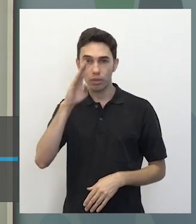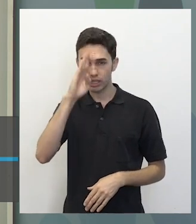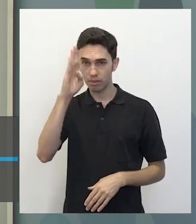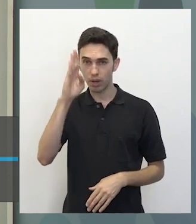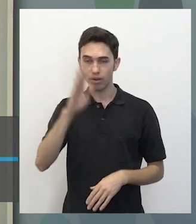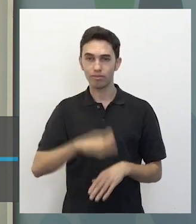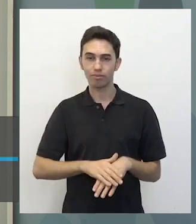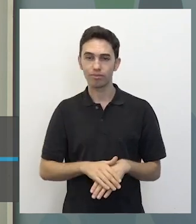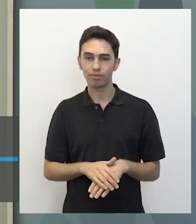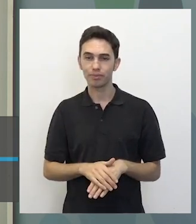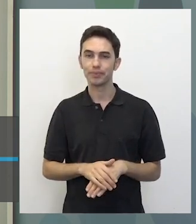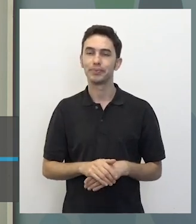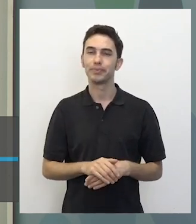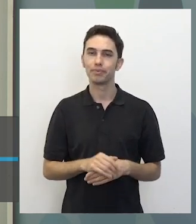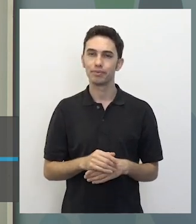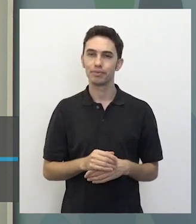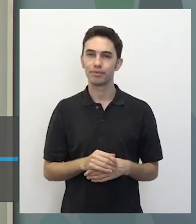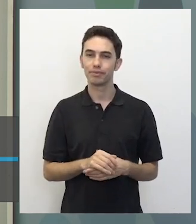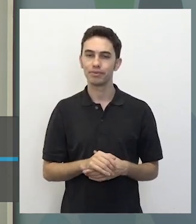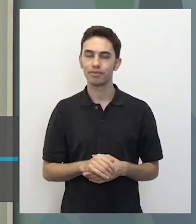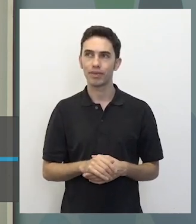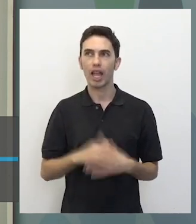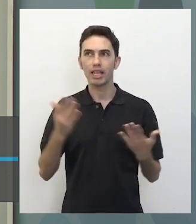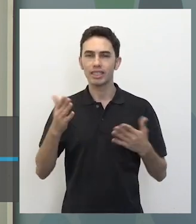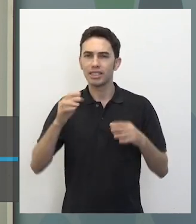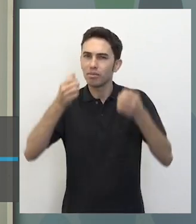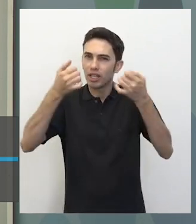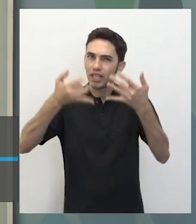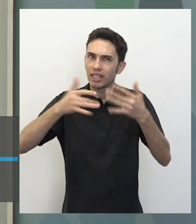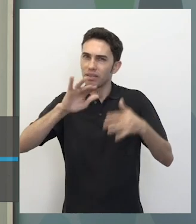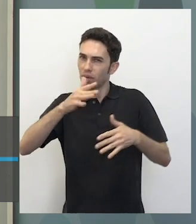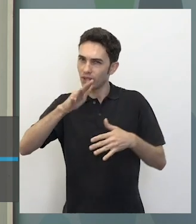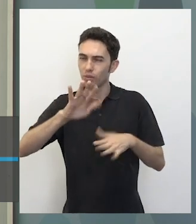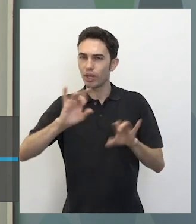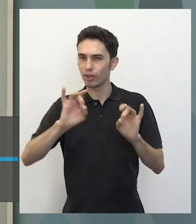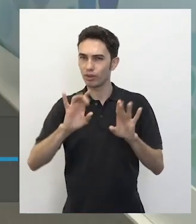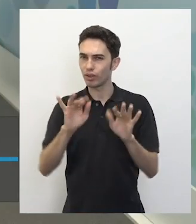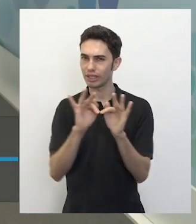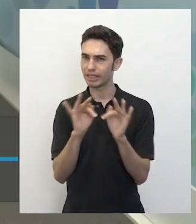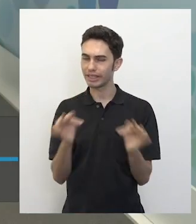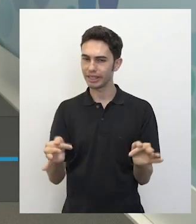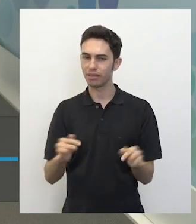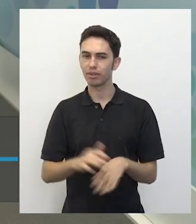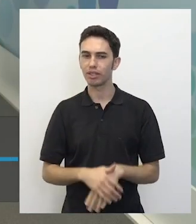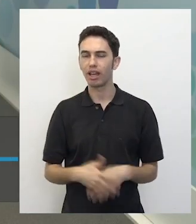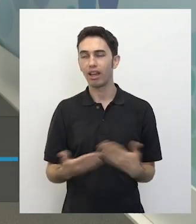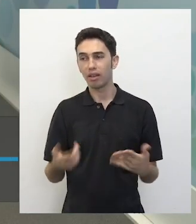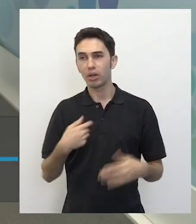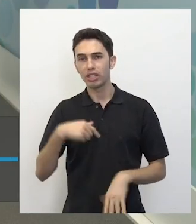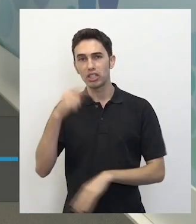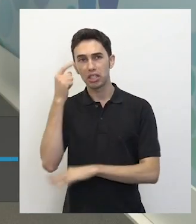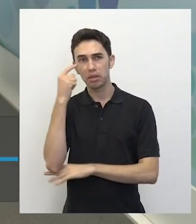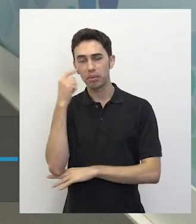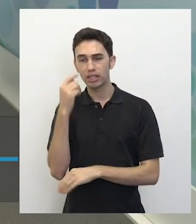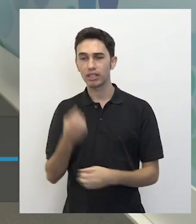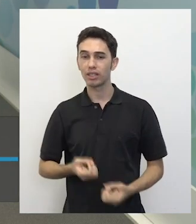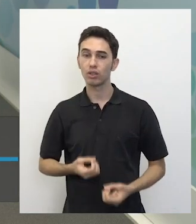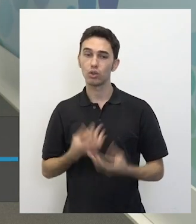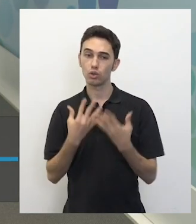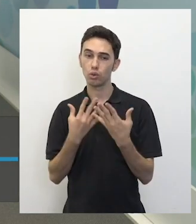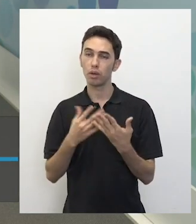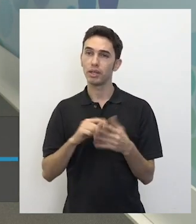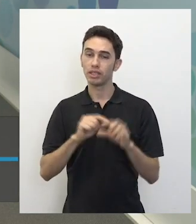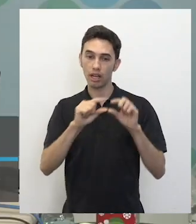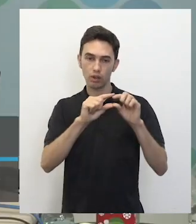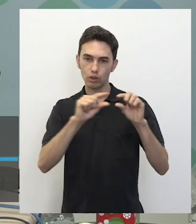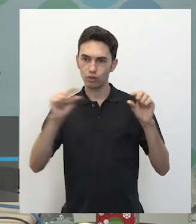Deu para EPDD assim, pelo menos por cima? Eu não expliquei, só para conhecer. Quando a gente pensa no poema que os versos têm quase o